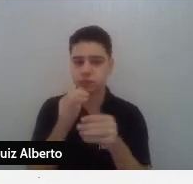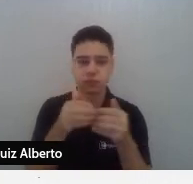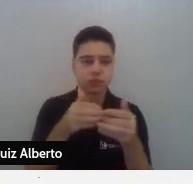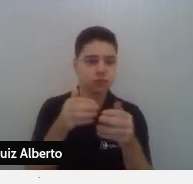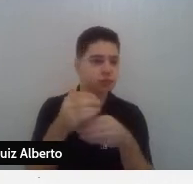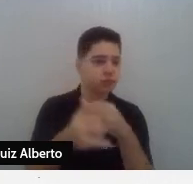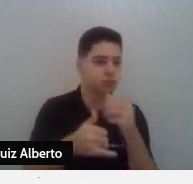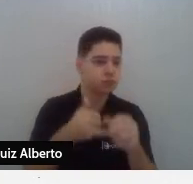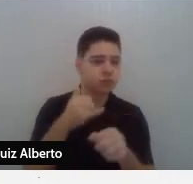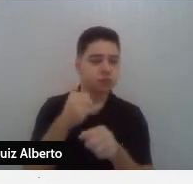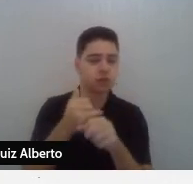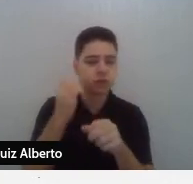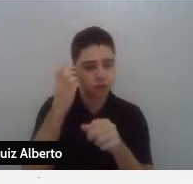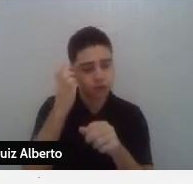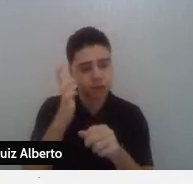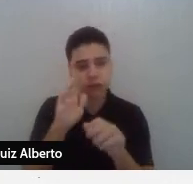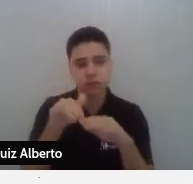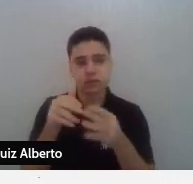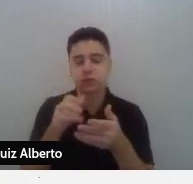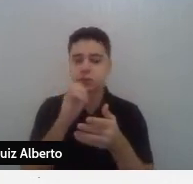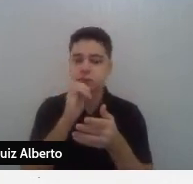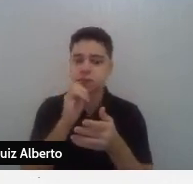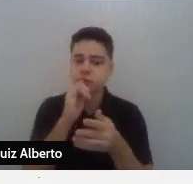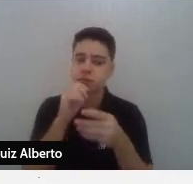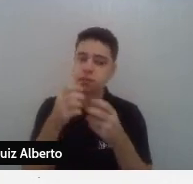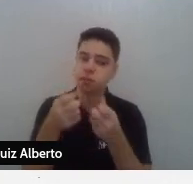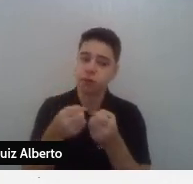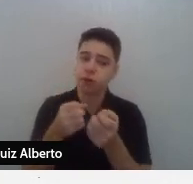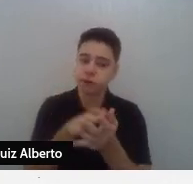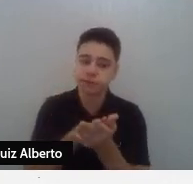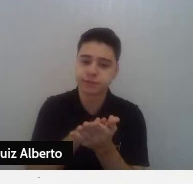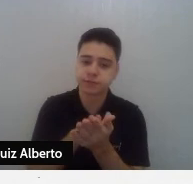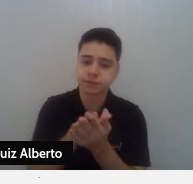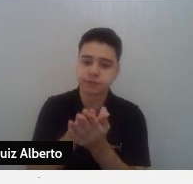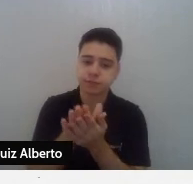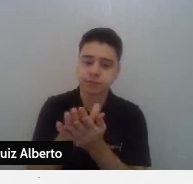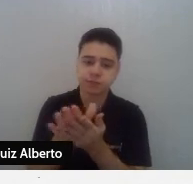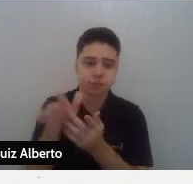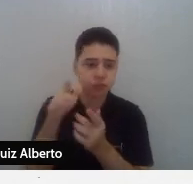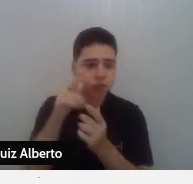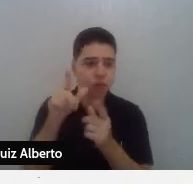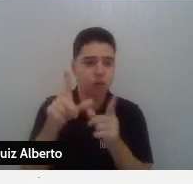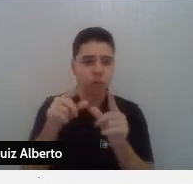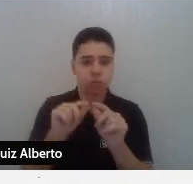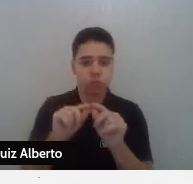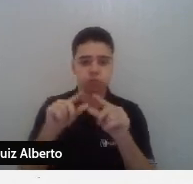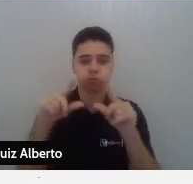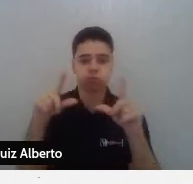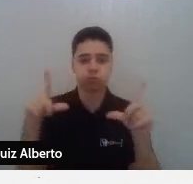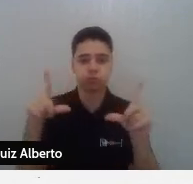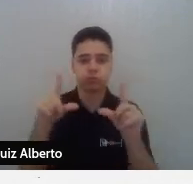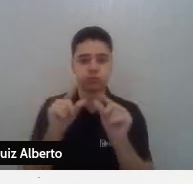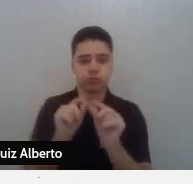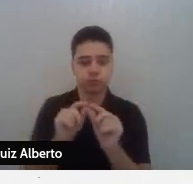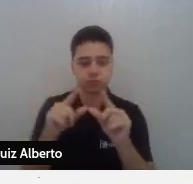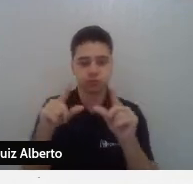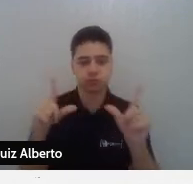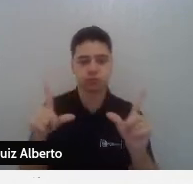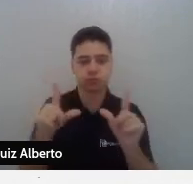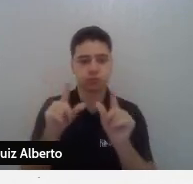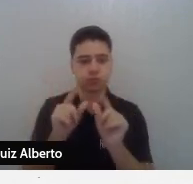facilmente, então ele pode ser impresso, então a gente consegue também aumentar e diminuir o tamanho